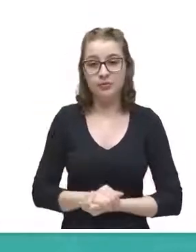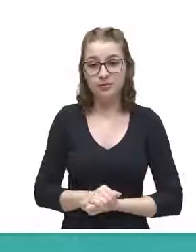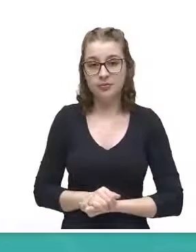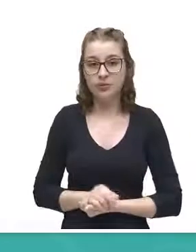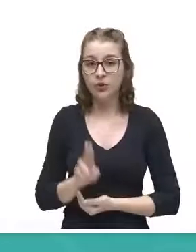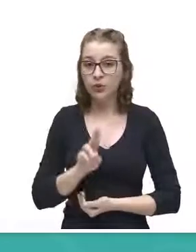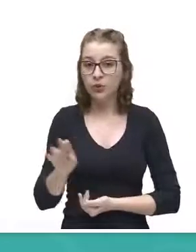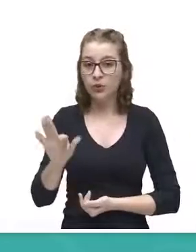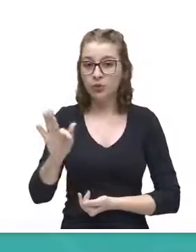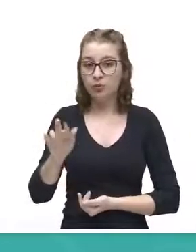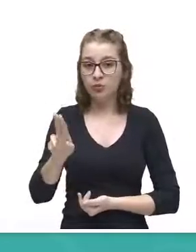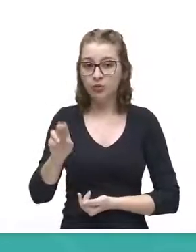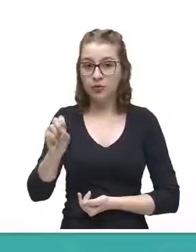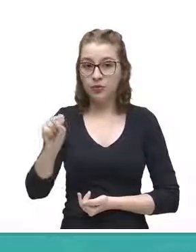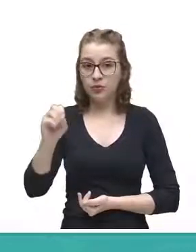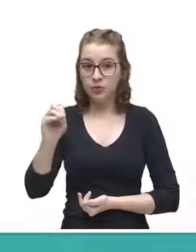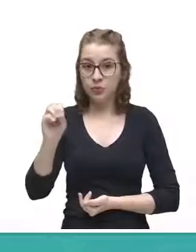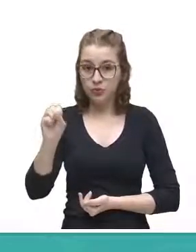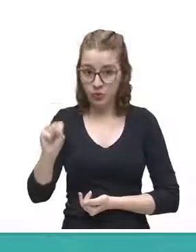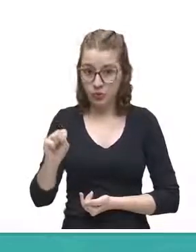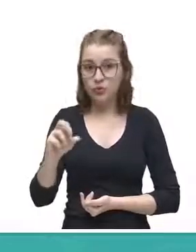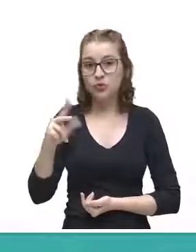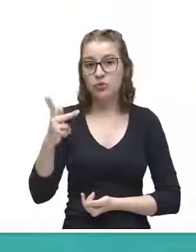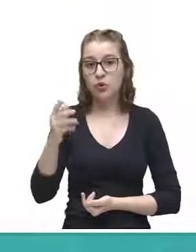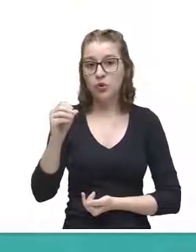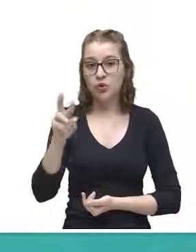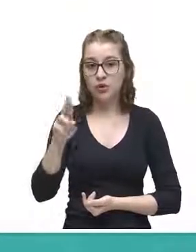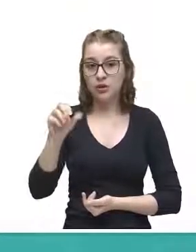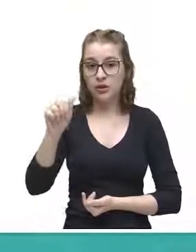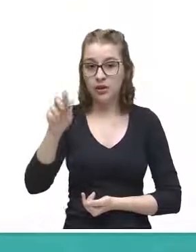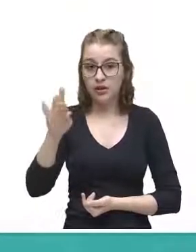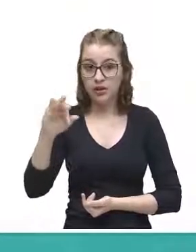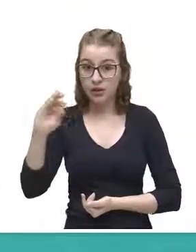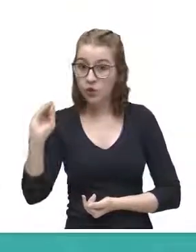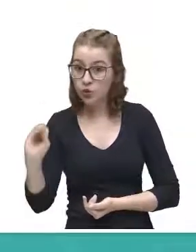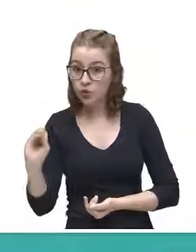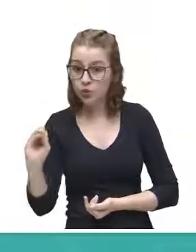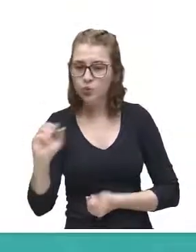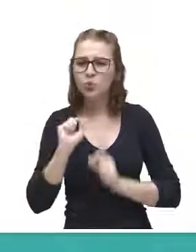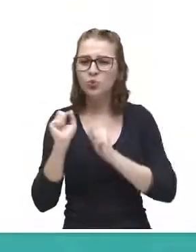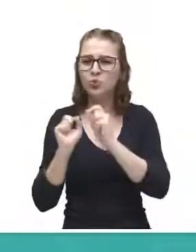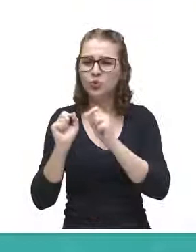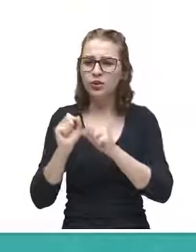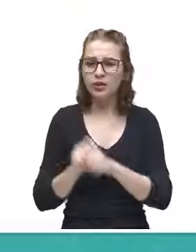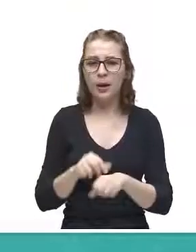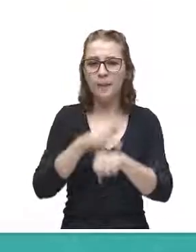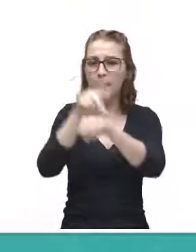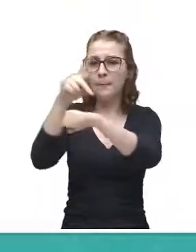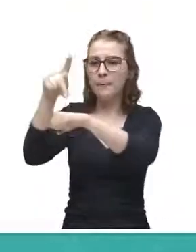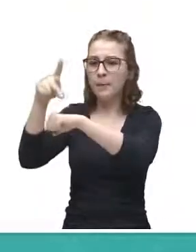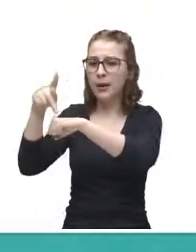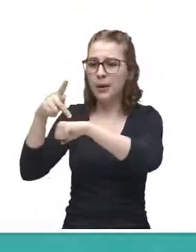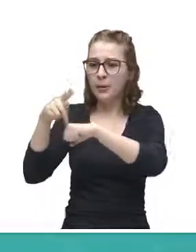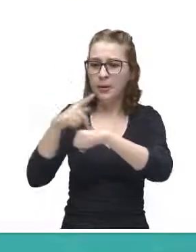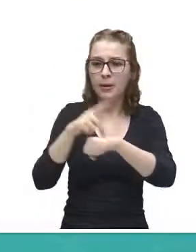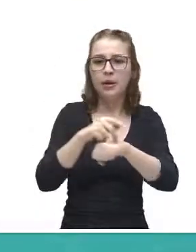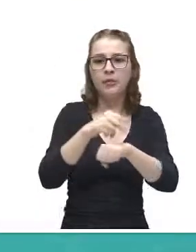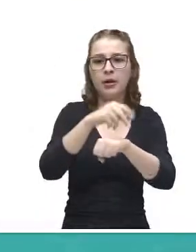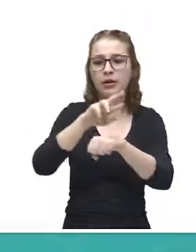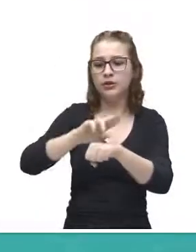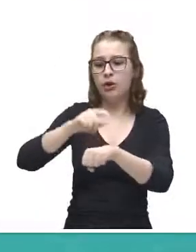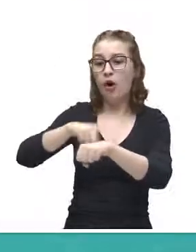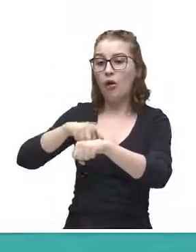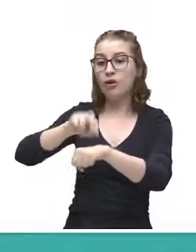fusos horários, tá? Agora, os fusos horários, por que não existe um único horário para